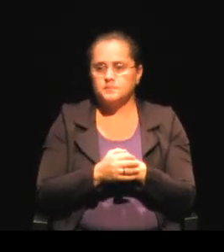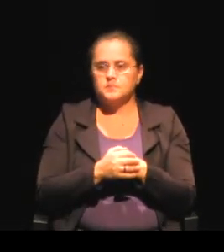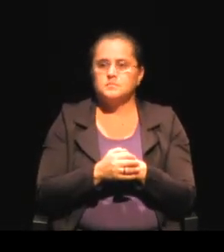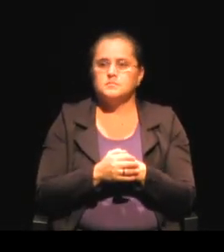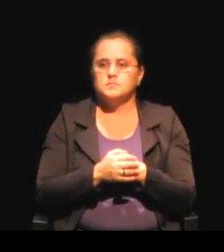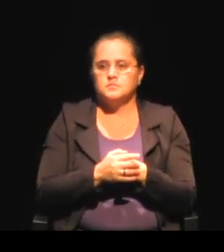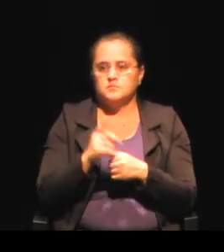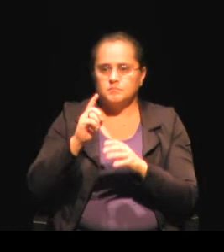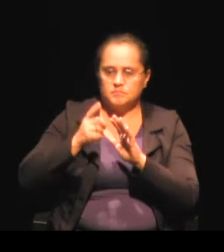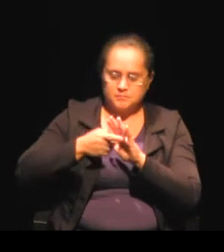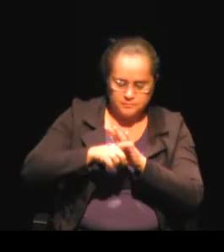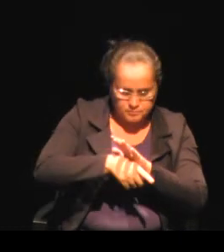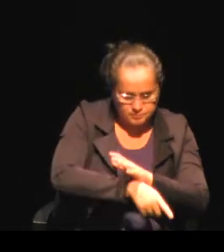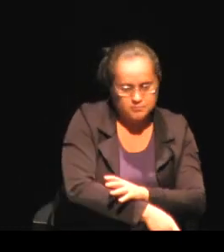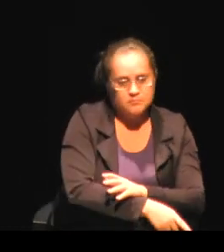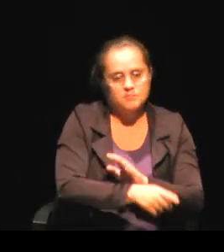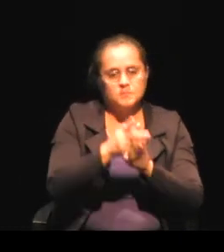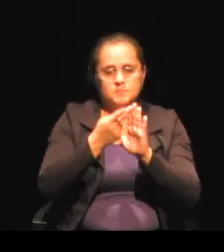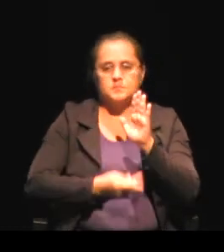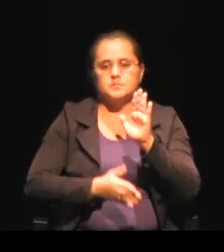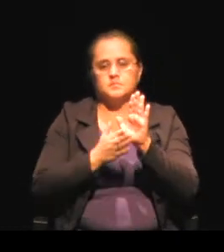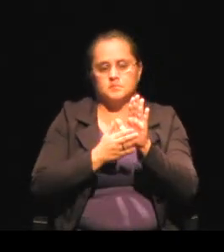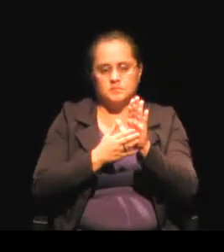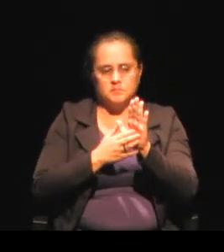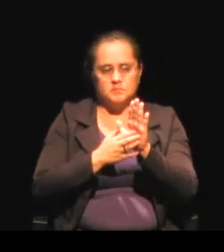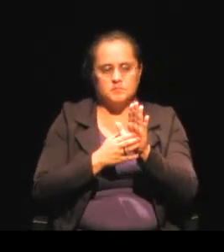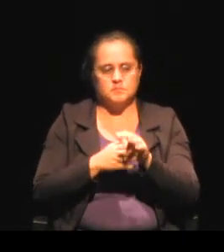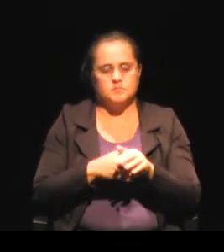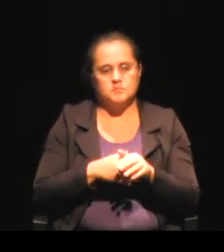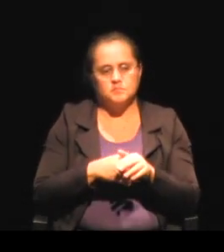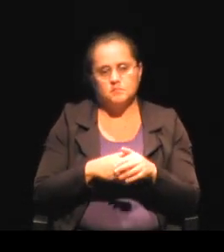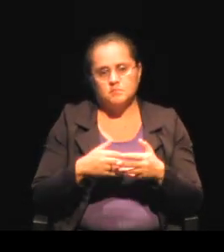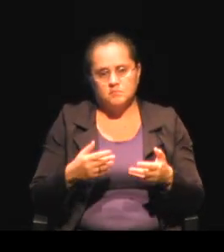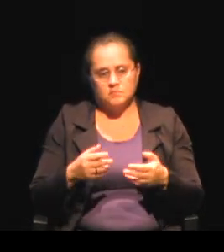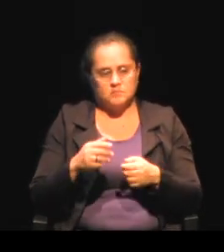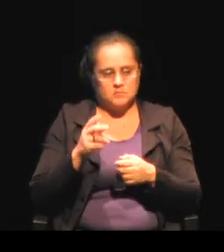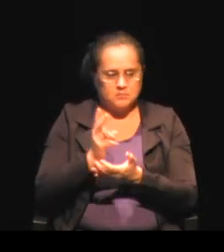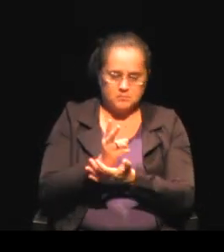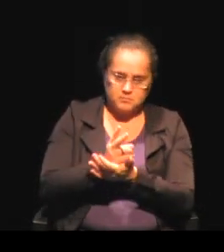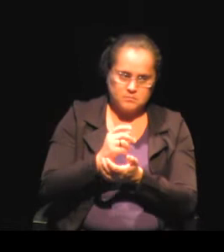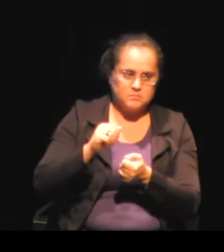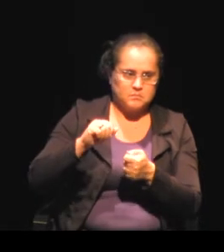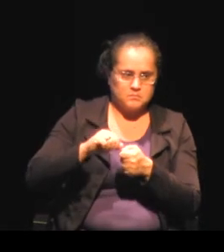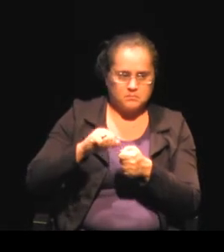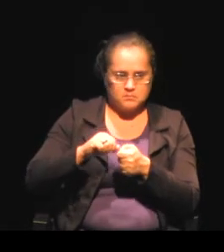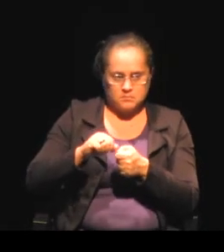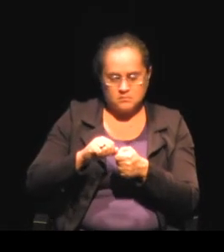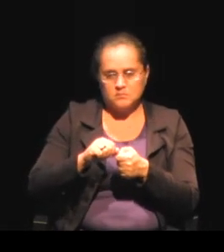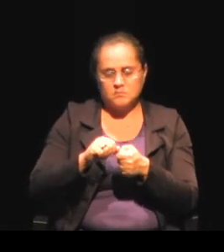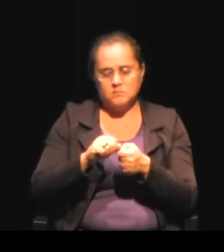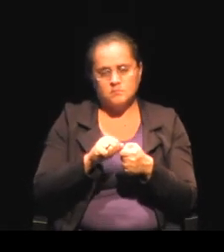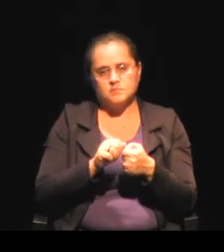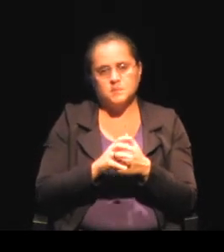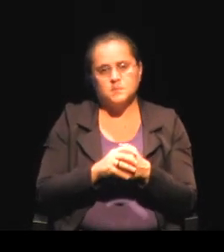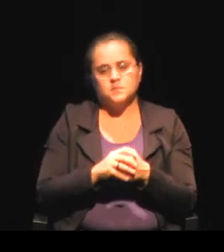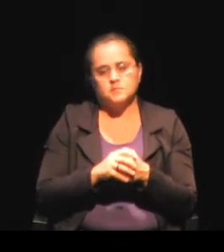cidade. Isso norteou profundamente a proposta do projeto. A nossa ideia era sempre fazer